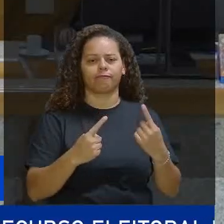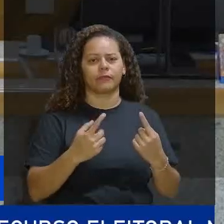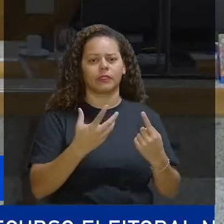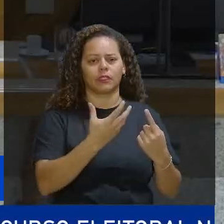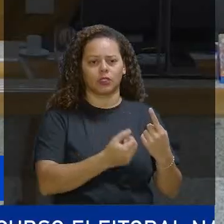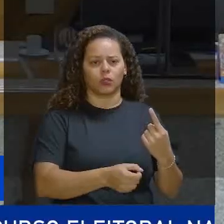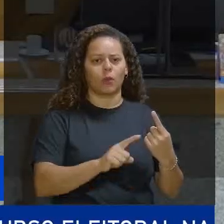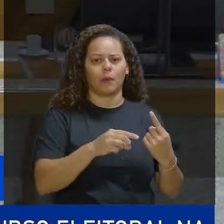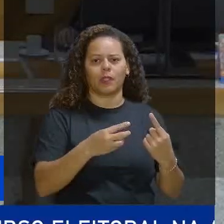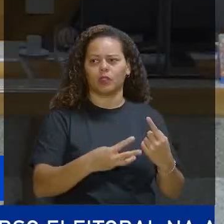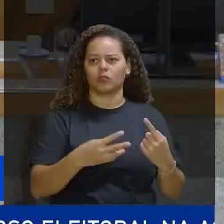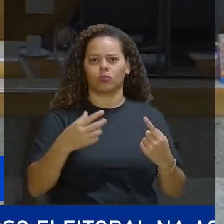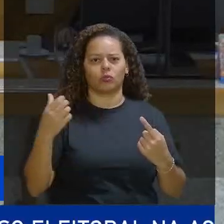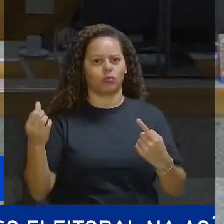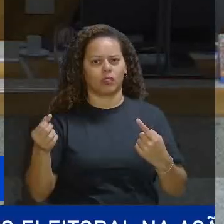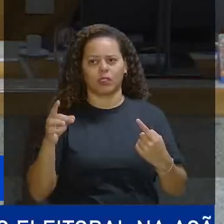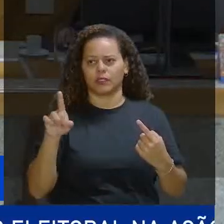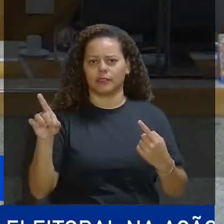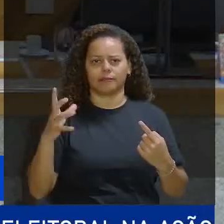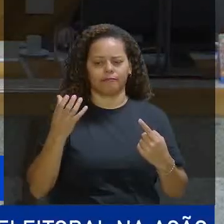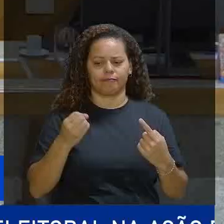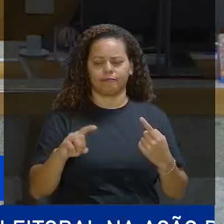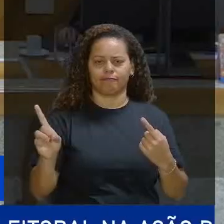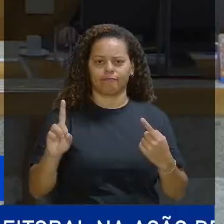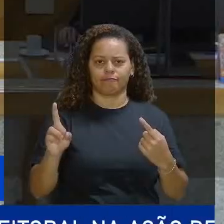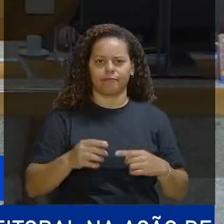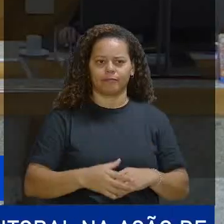dando-lhes efeitos modificativos.